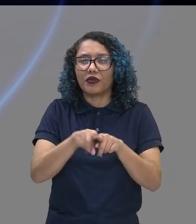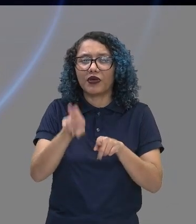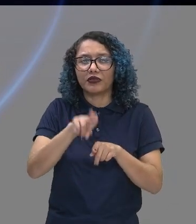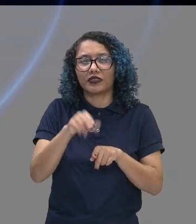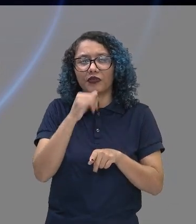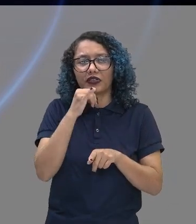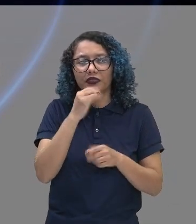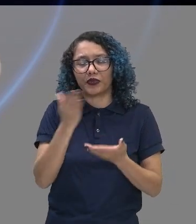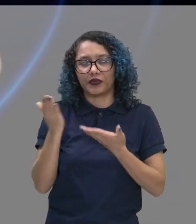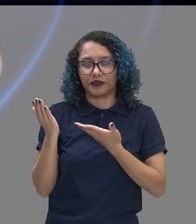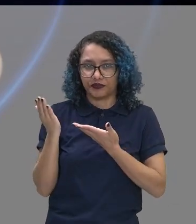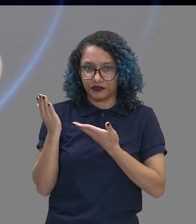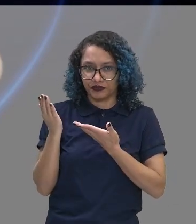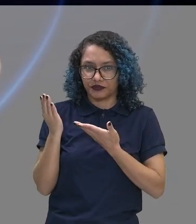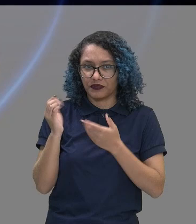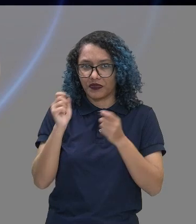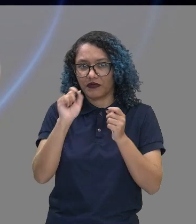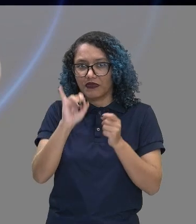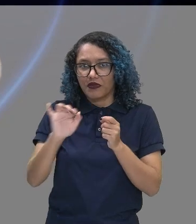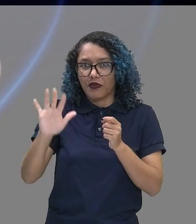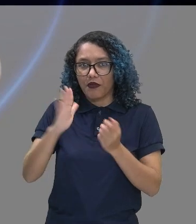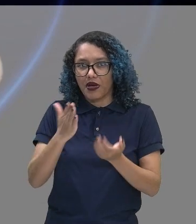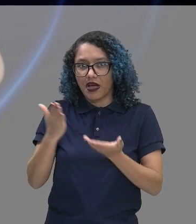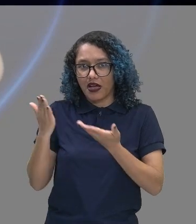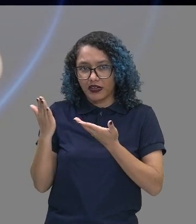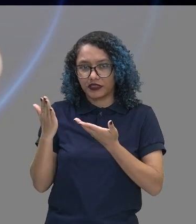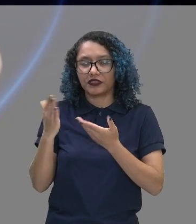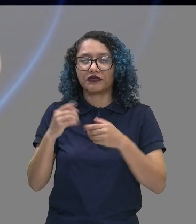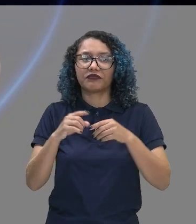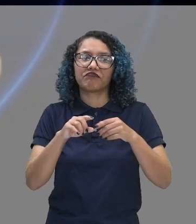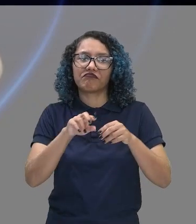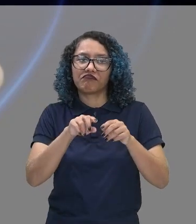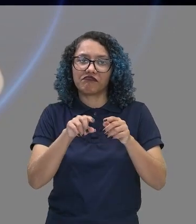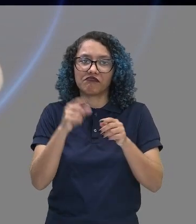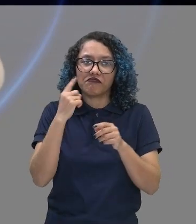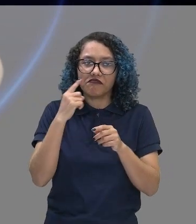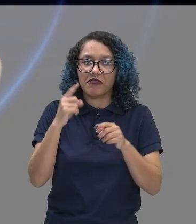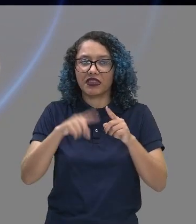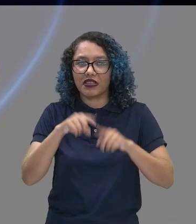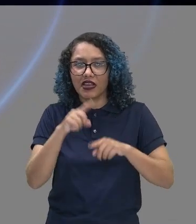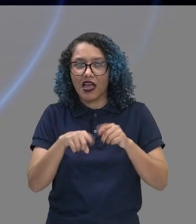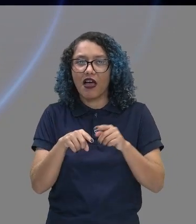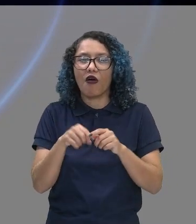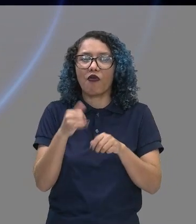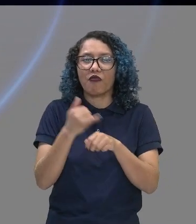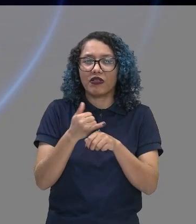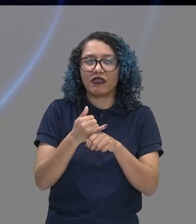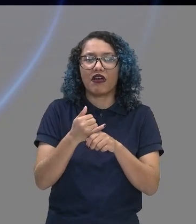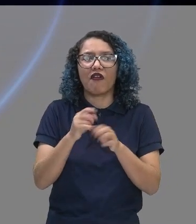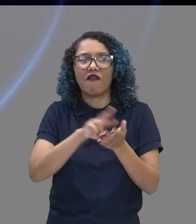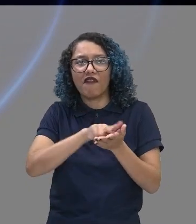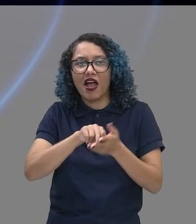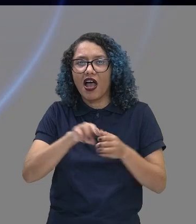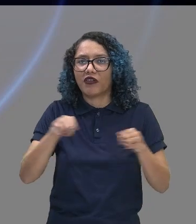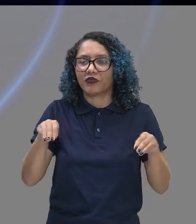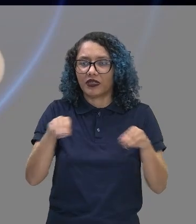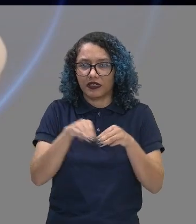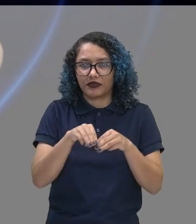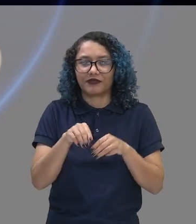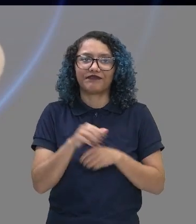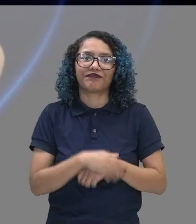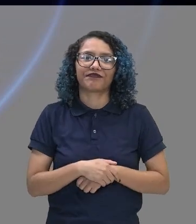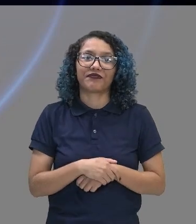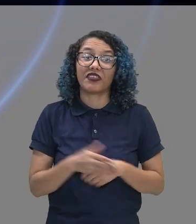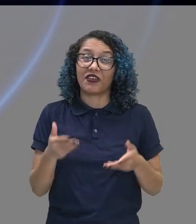elétricos, transformadores, detector de metais e freios magnéticos.